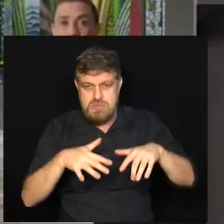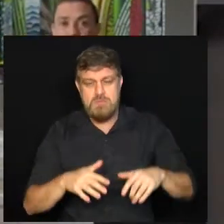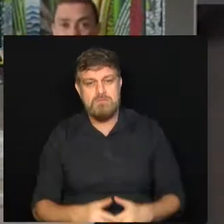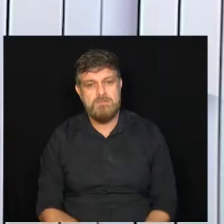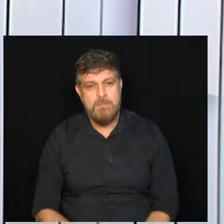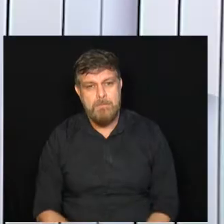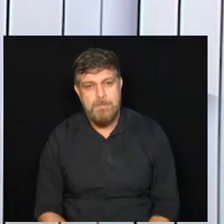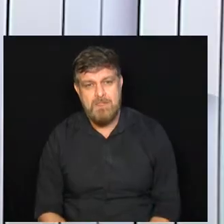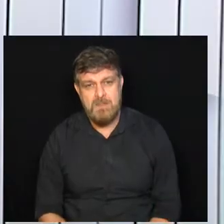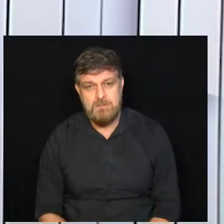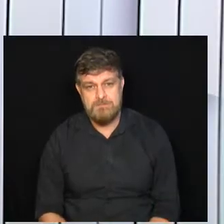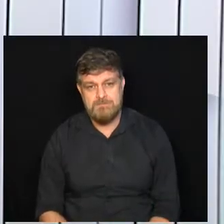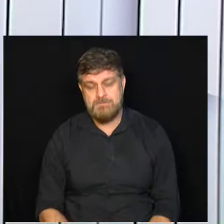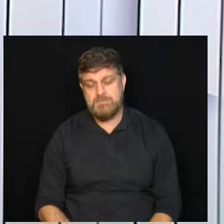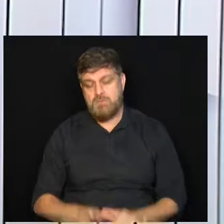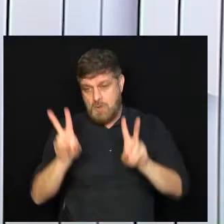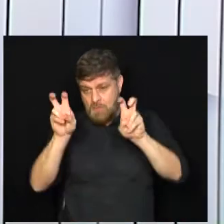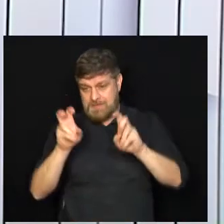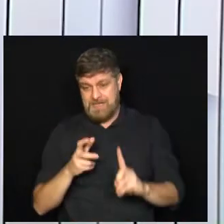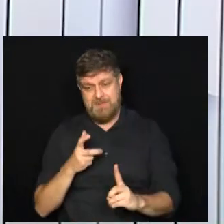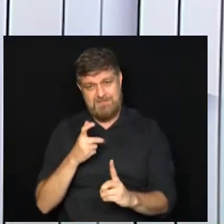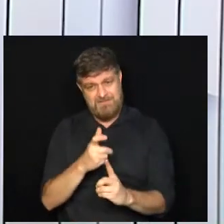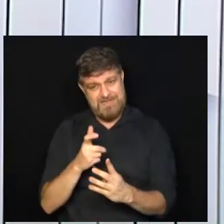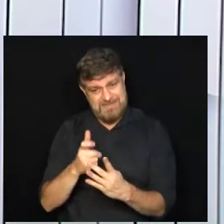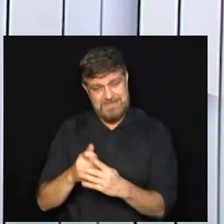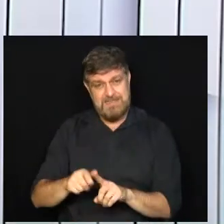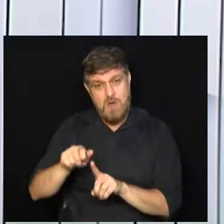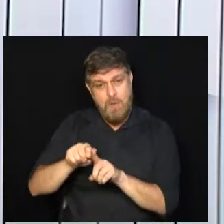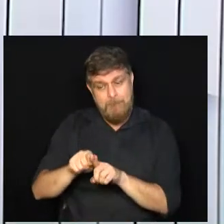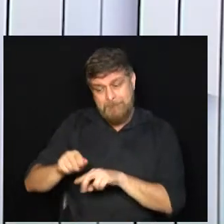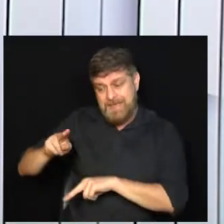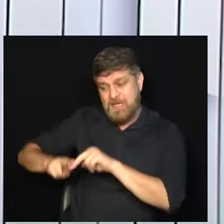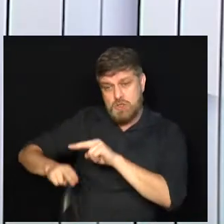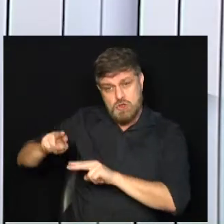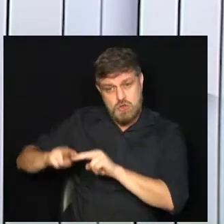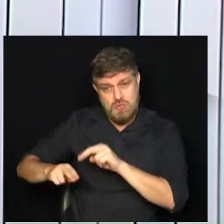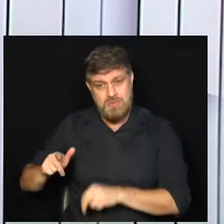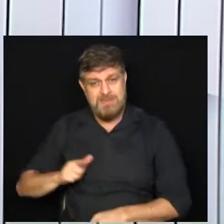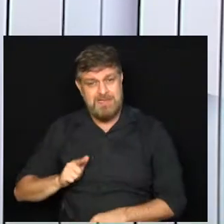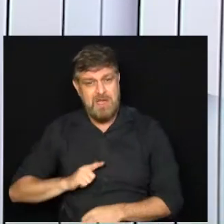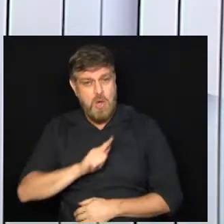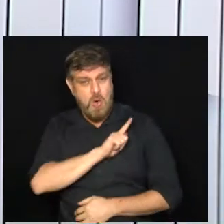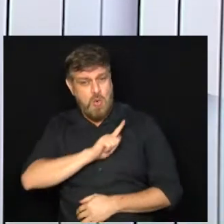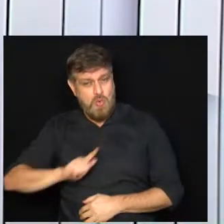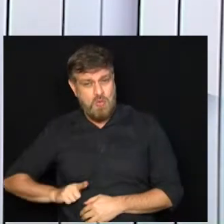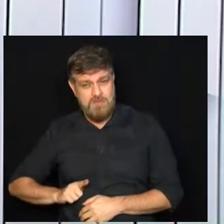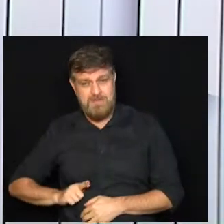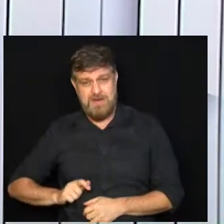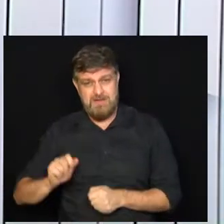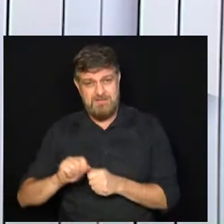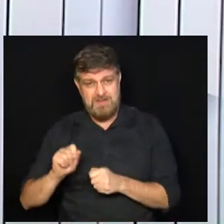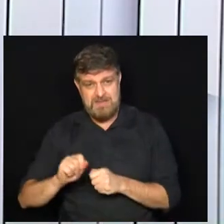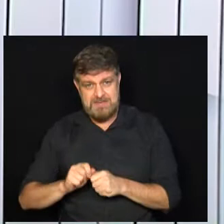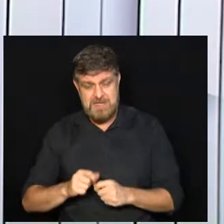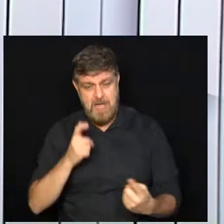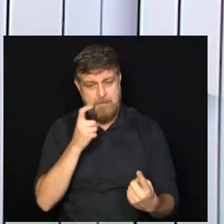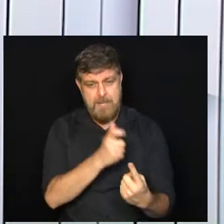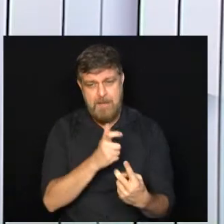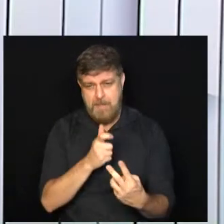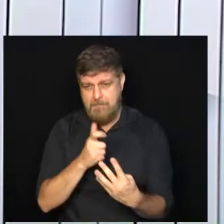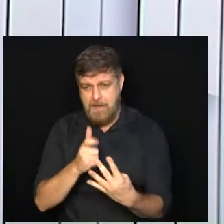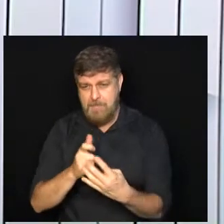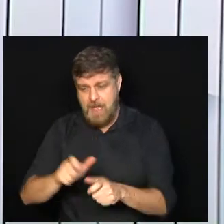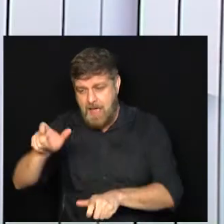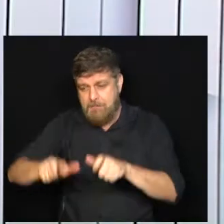locais. Sobre vacinação agora, no mês de junho, a previsão do governo é finalizar as doses para pessoas